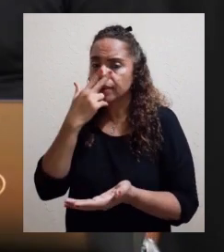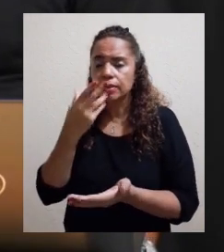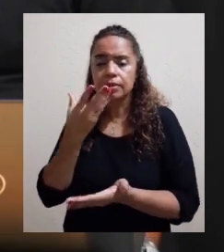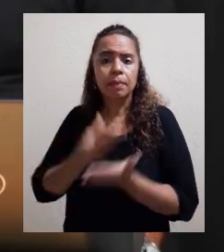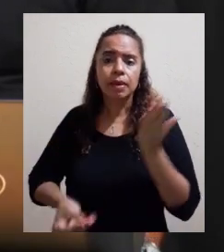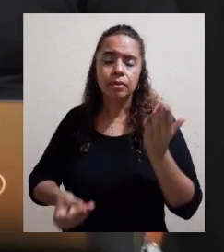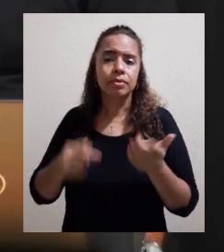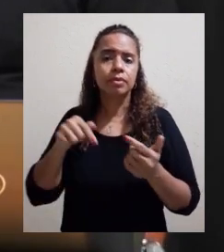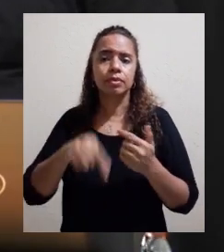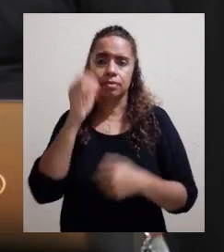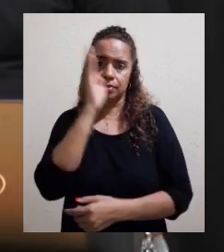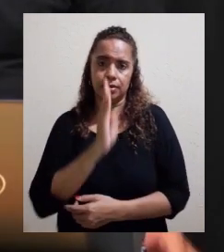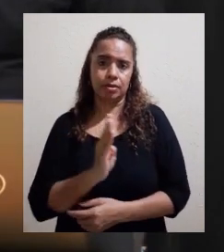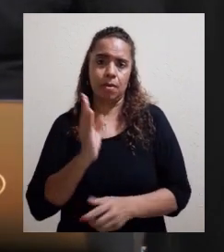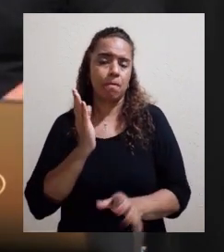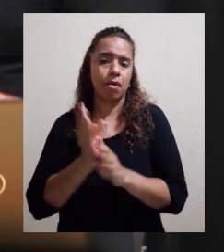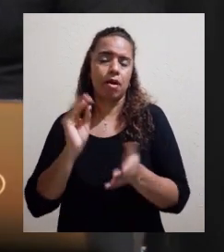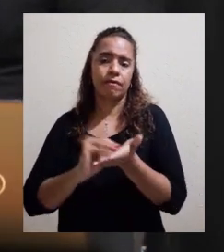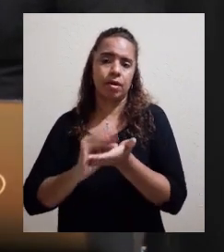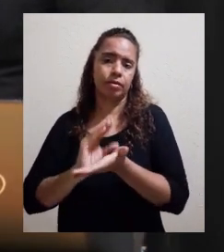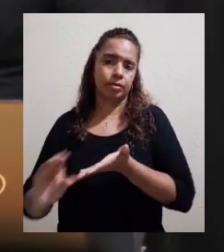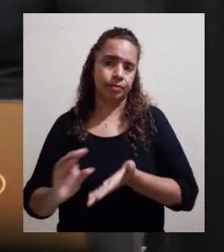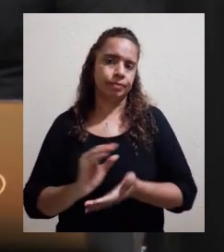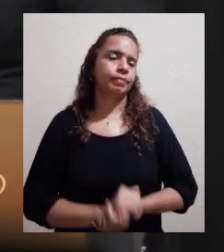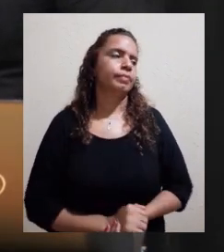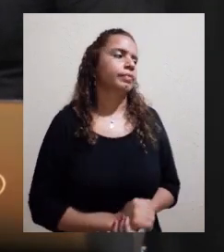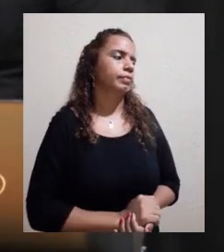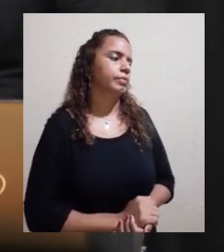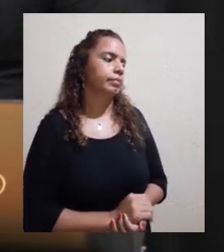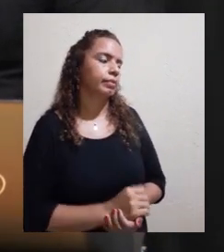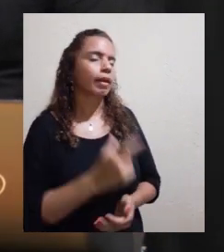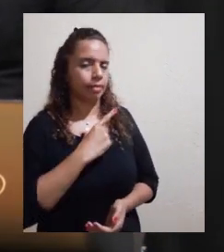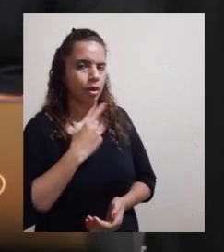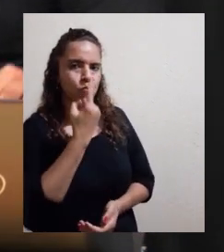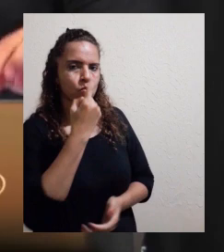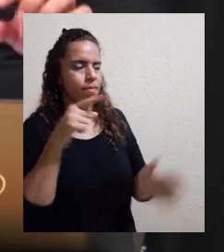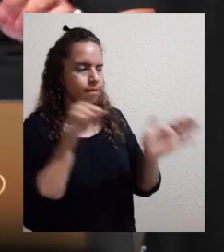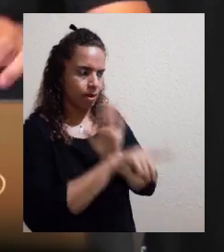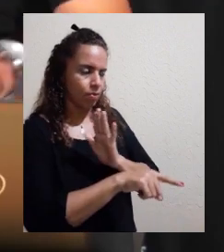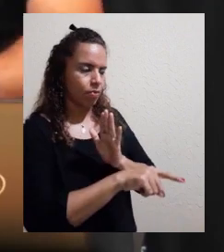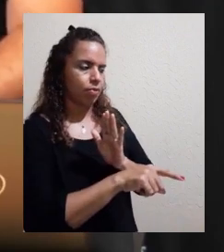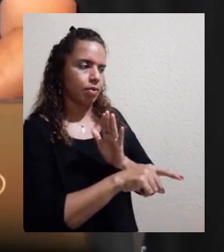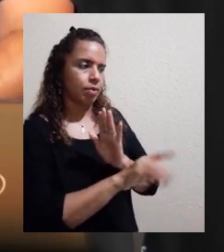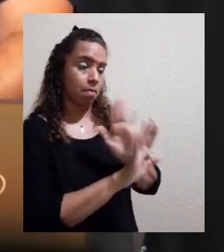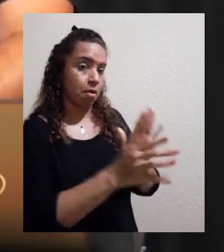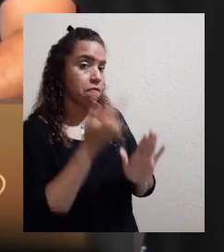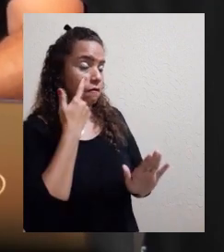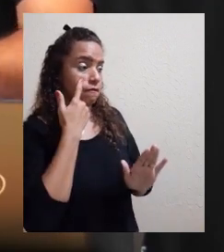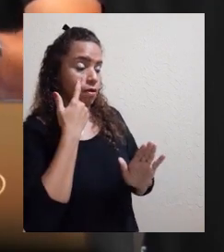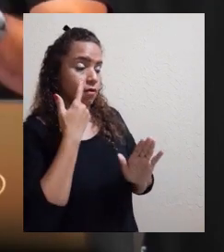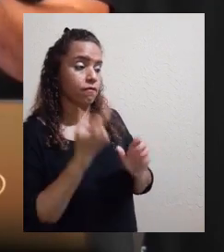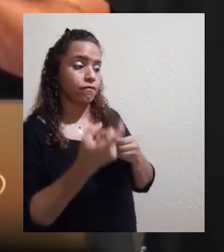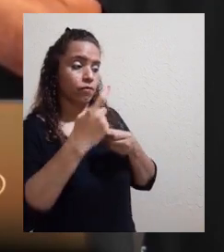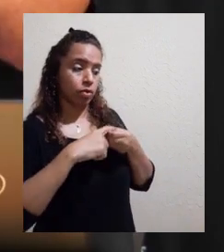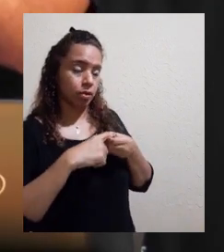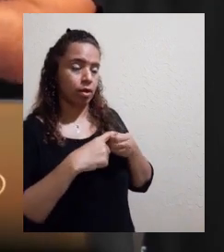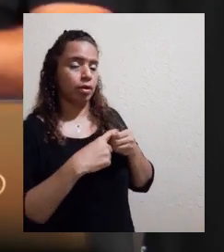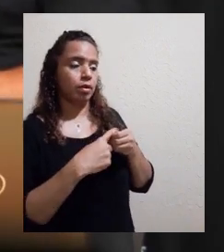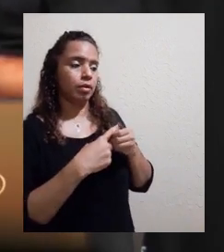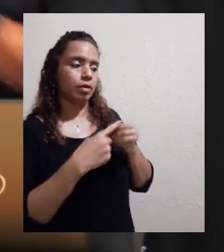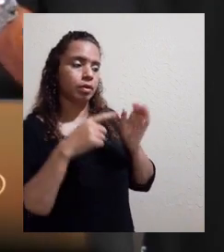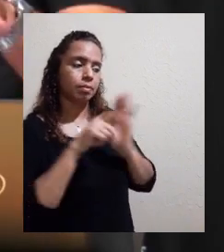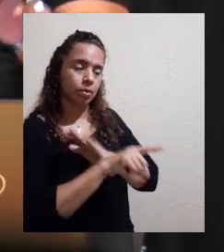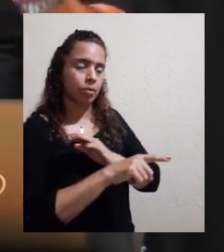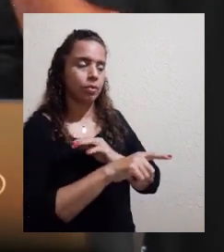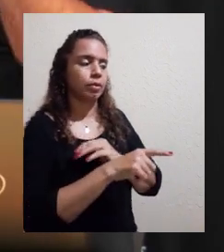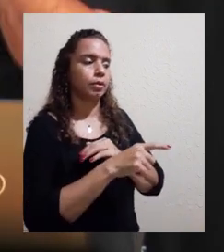Né? Eu tenho mais algumas perguntas aqui, eu vou tentar selecionar mais uma, mas eu vou voltar um pouco essa minha